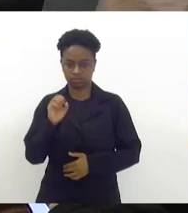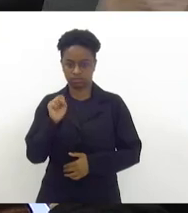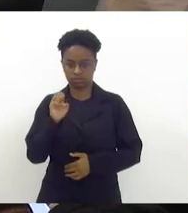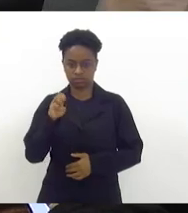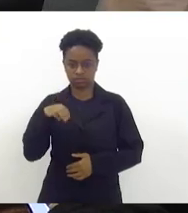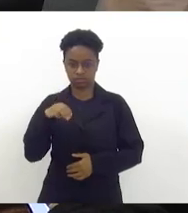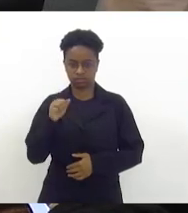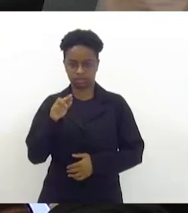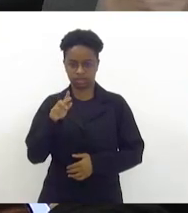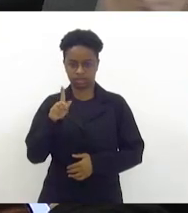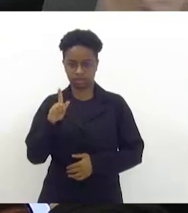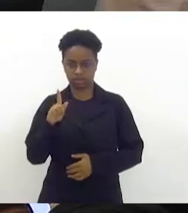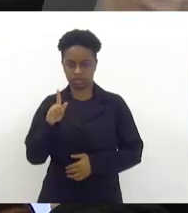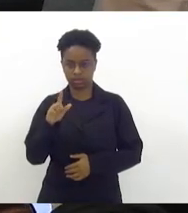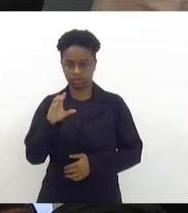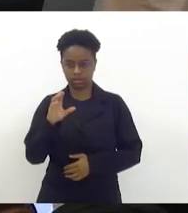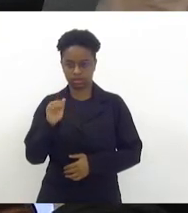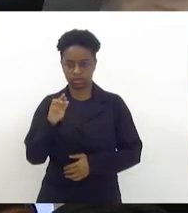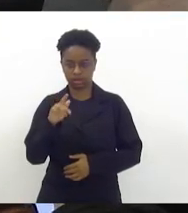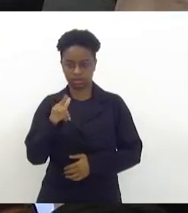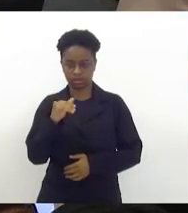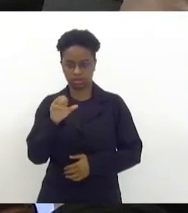Rosenberg Reis. Carlinho BNH.